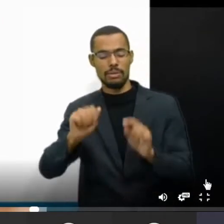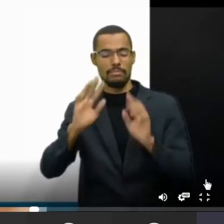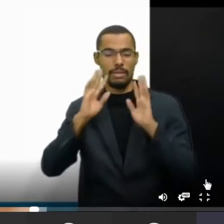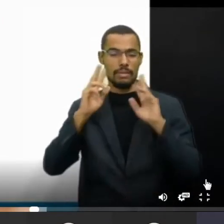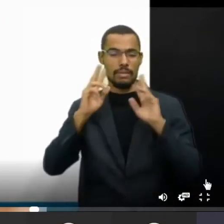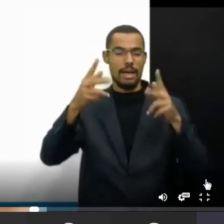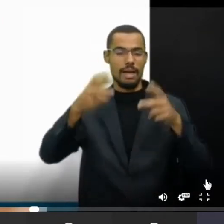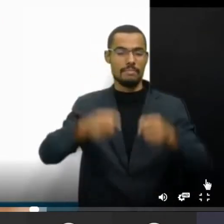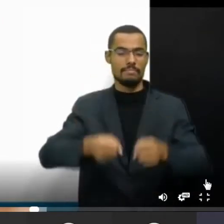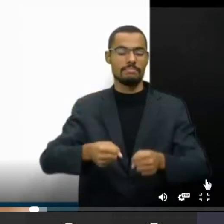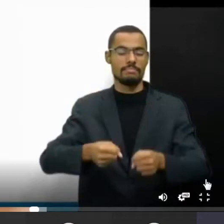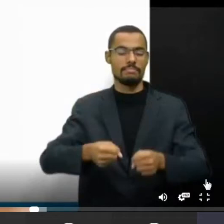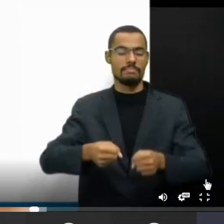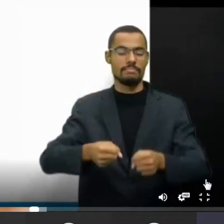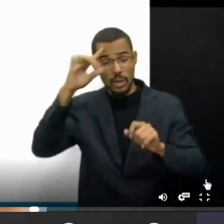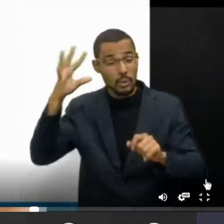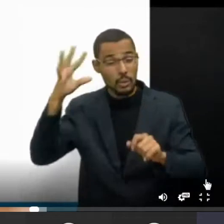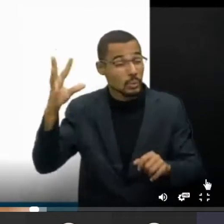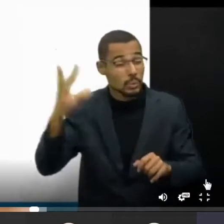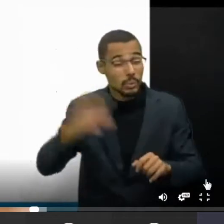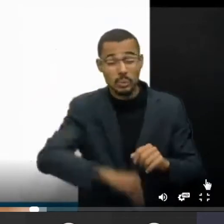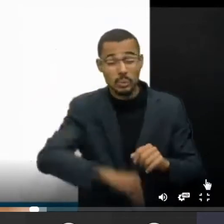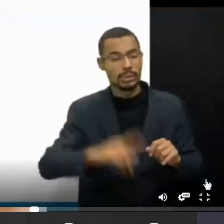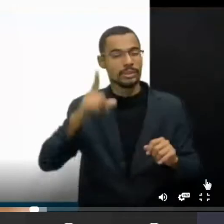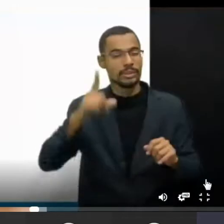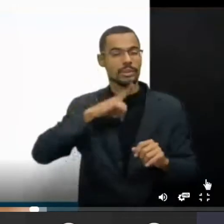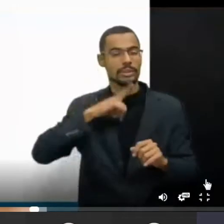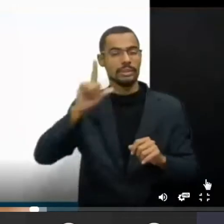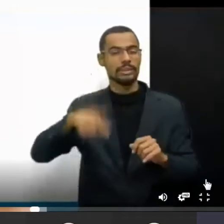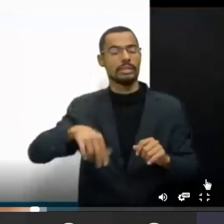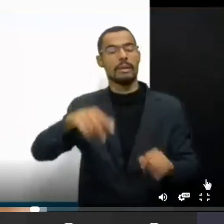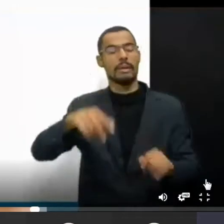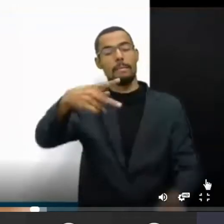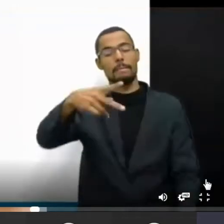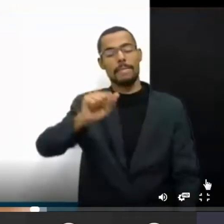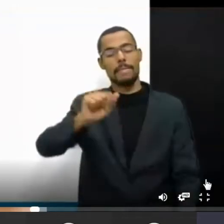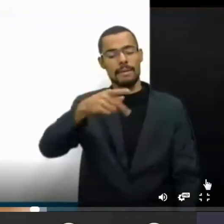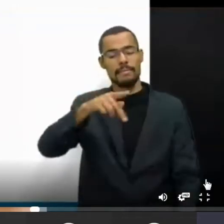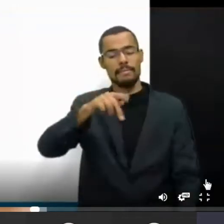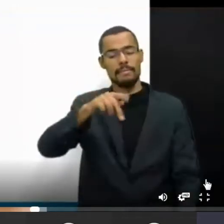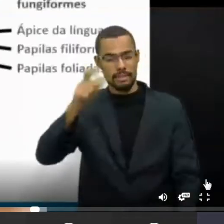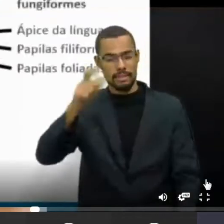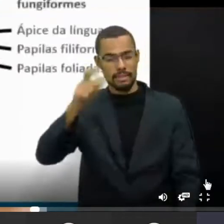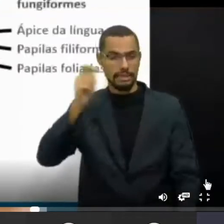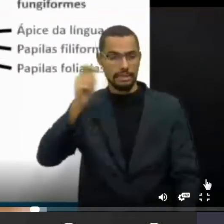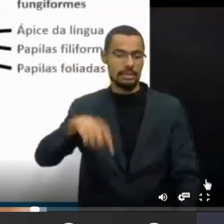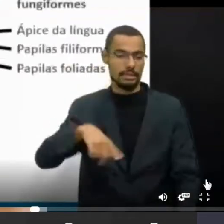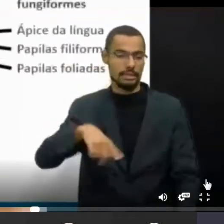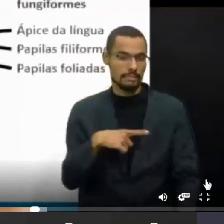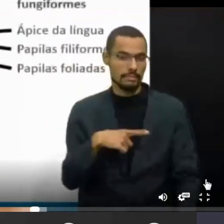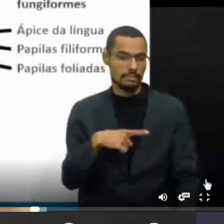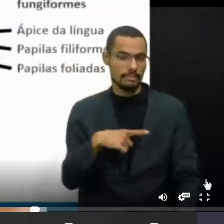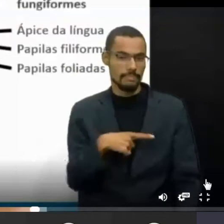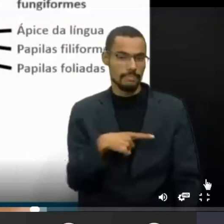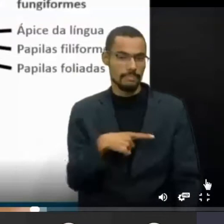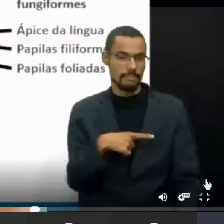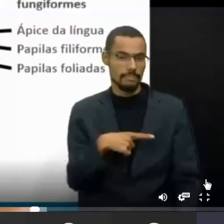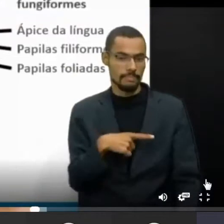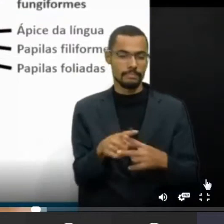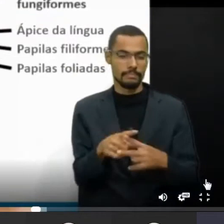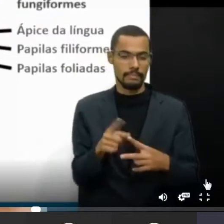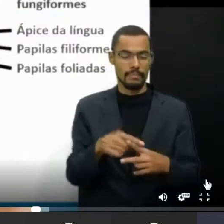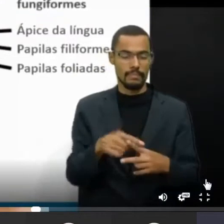língua. Em toda a língua, eu tenho as papilas distribuídas. Então, eu tenho